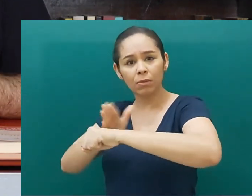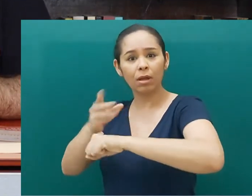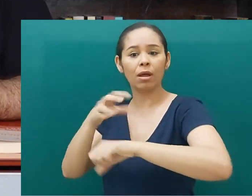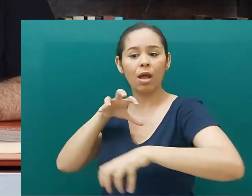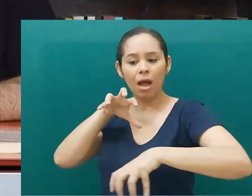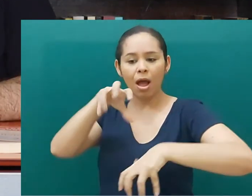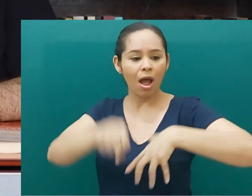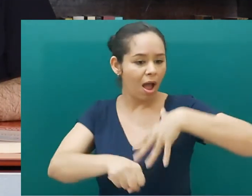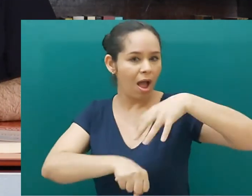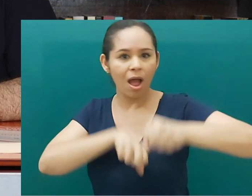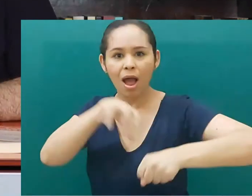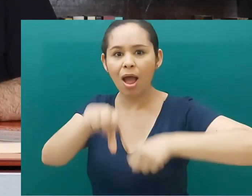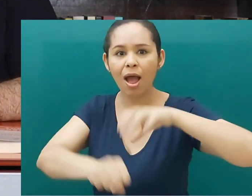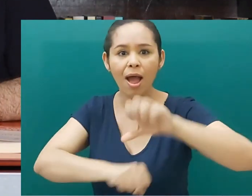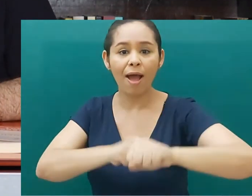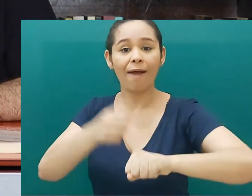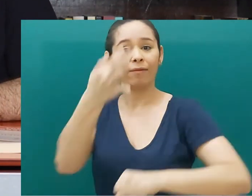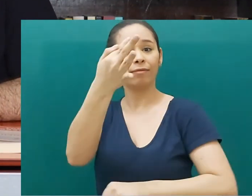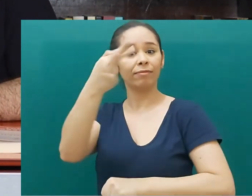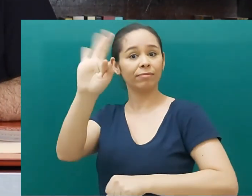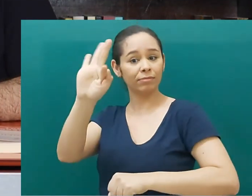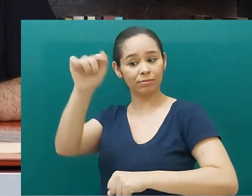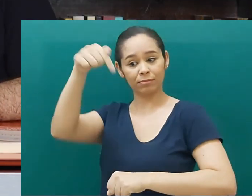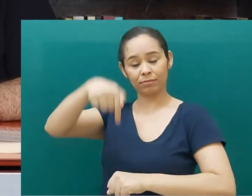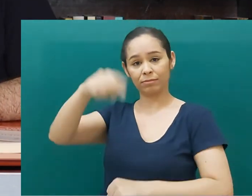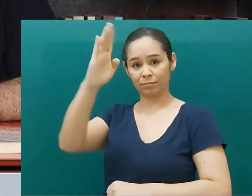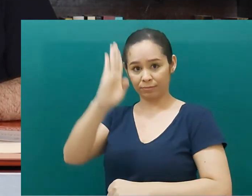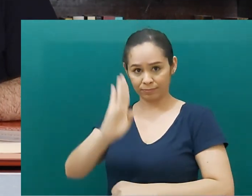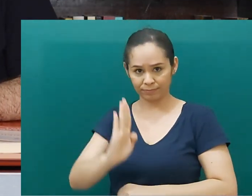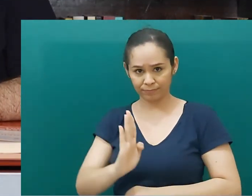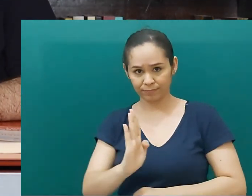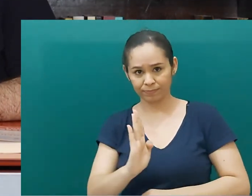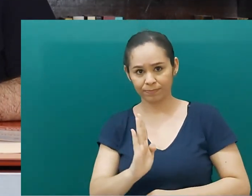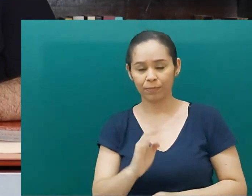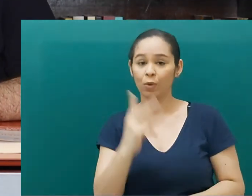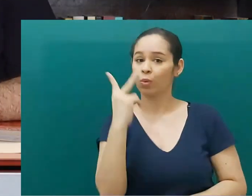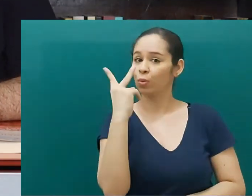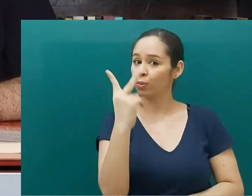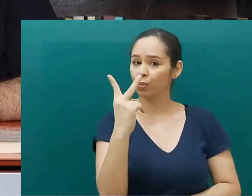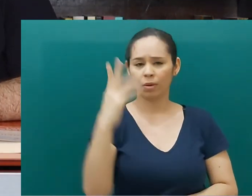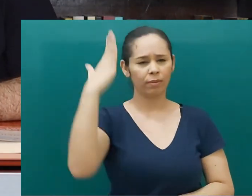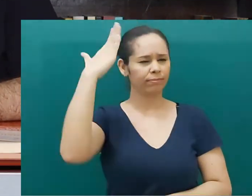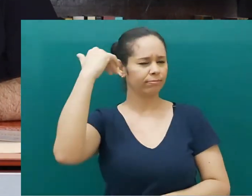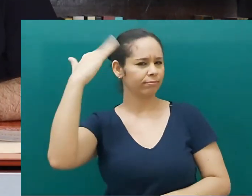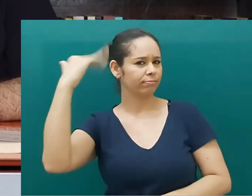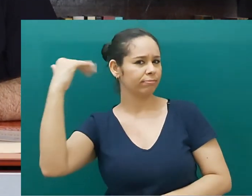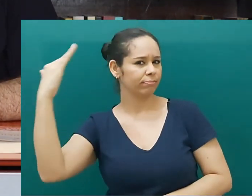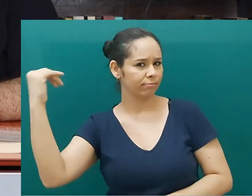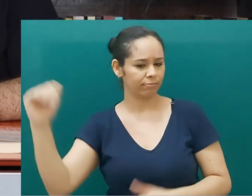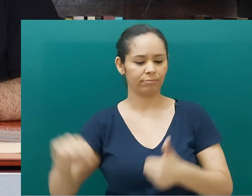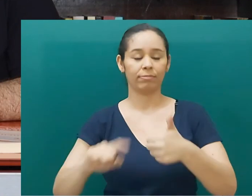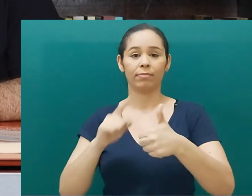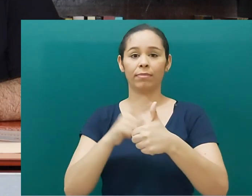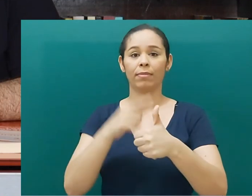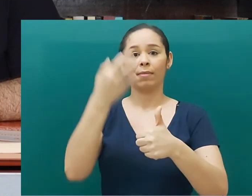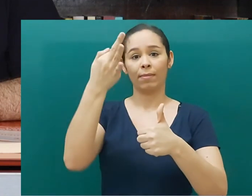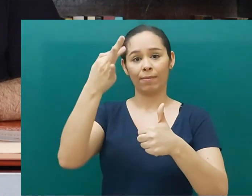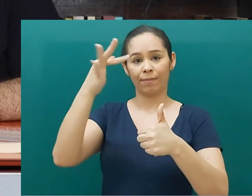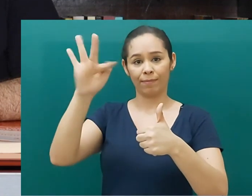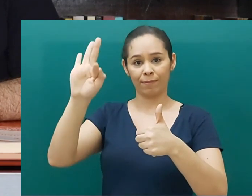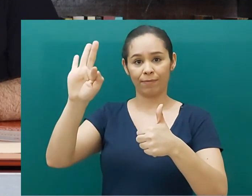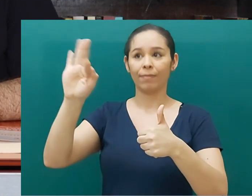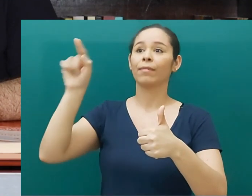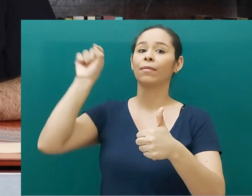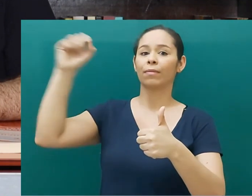de descobertas pelos franceses de alguns lugares aqui do Brasil. Duas são as mais famosas. A França Antártica,